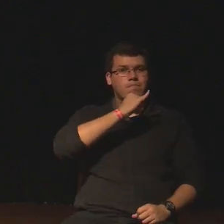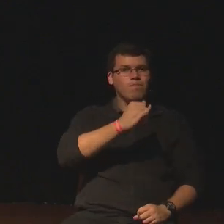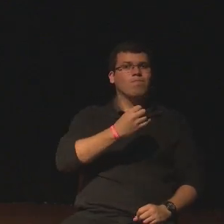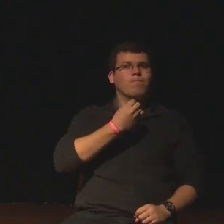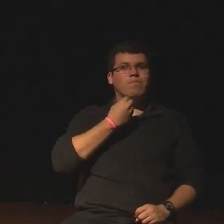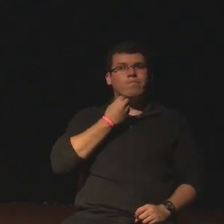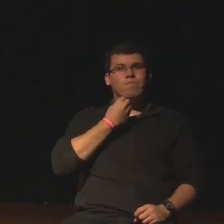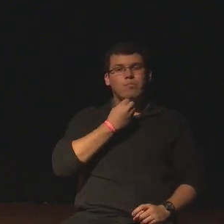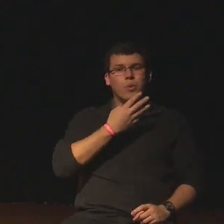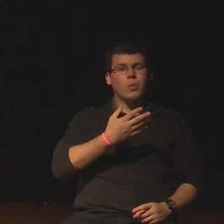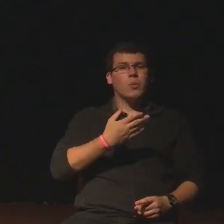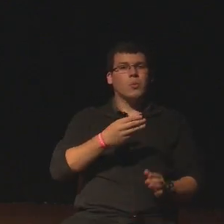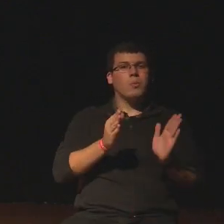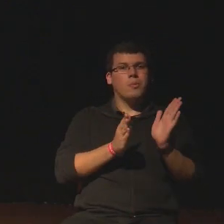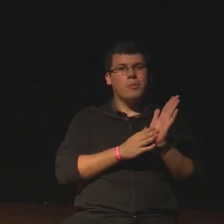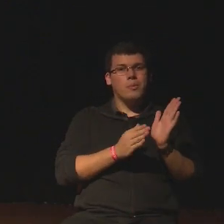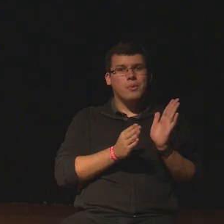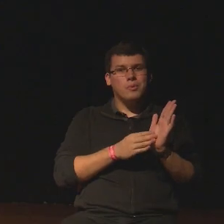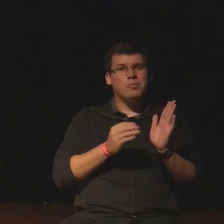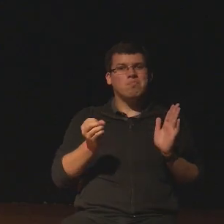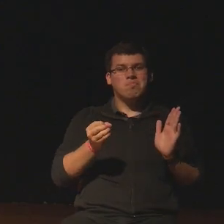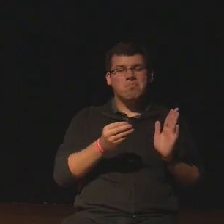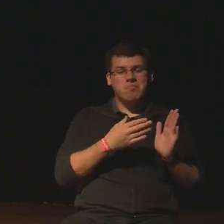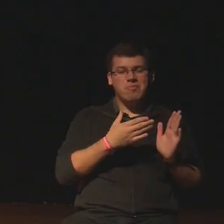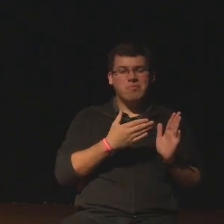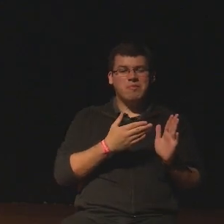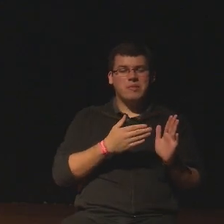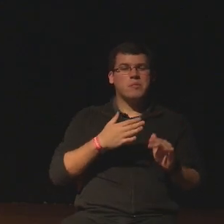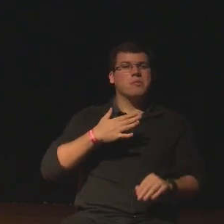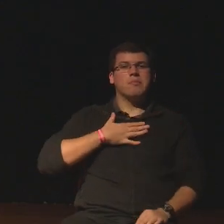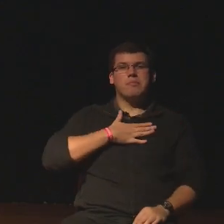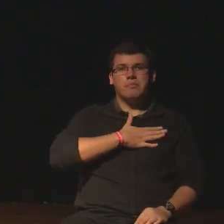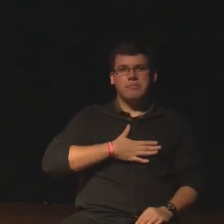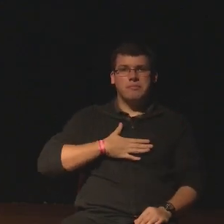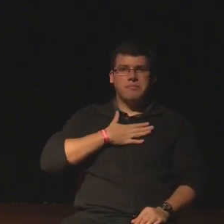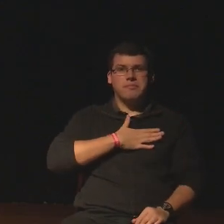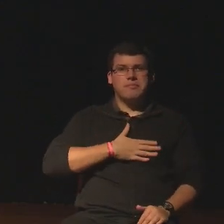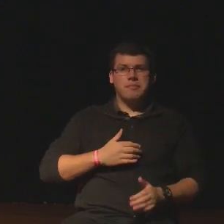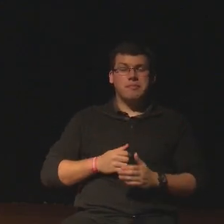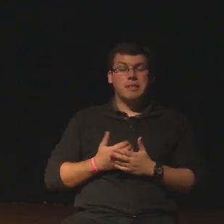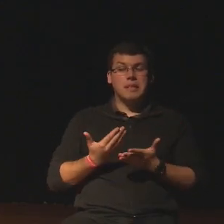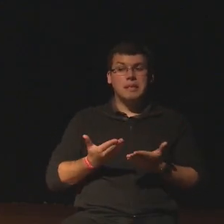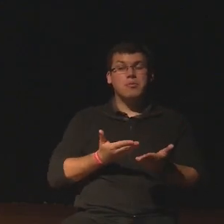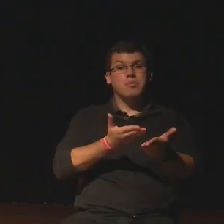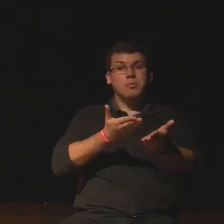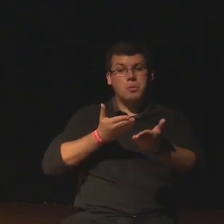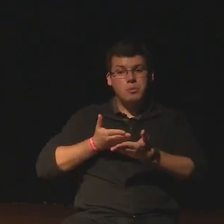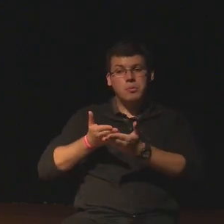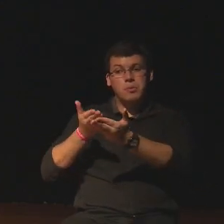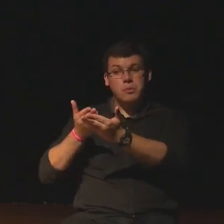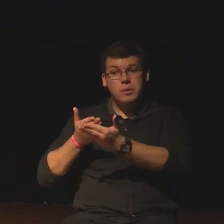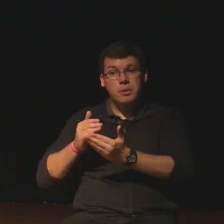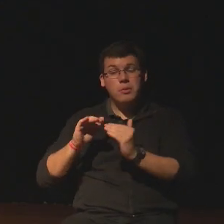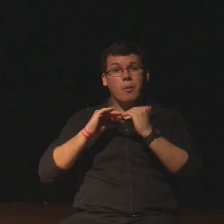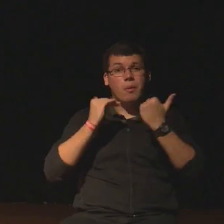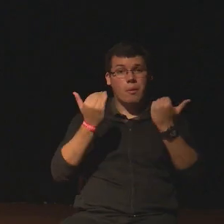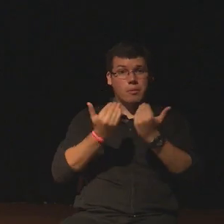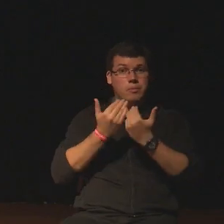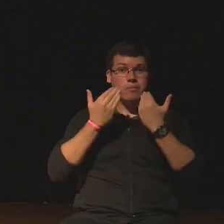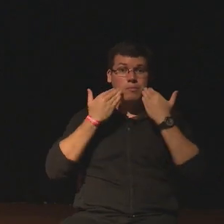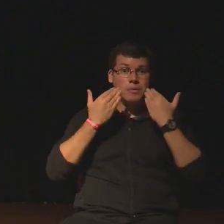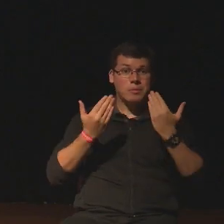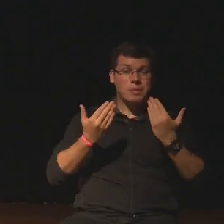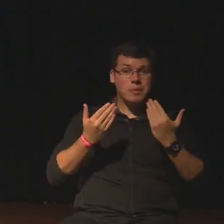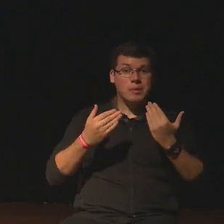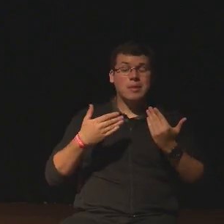essa nova proposta que foi redesenhada. Então, a gente fez o convite para audiência pública, e aqui a gente está hoje